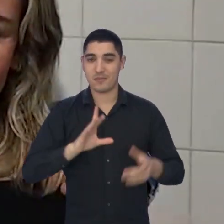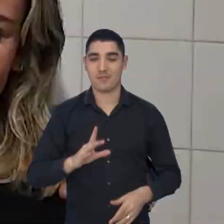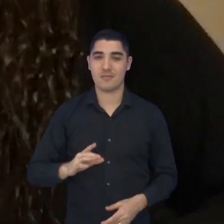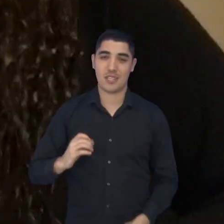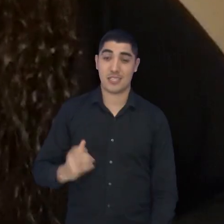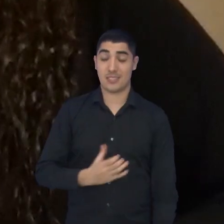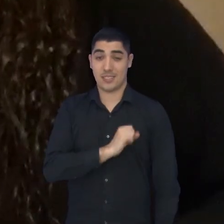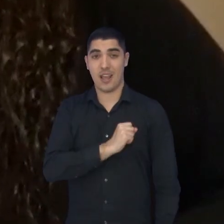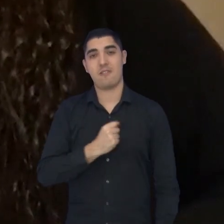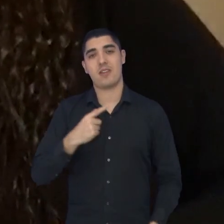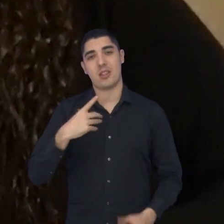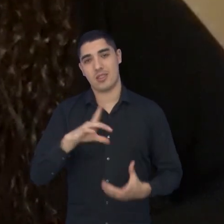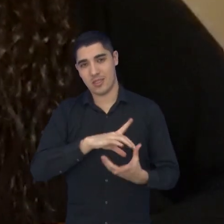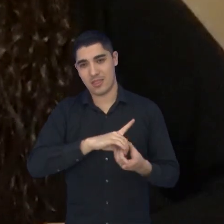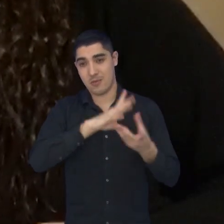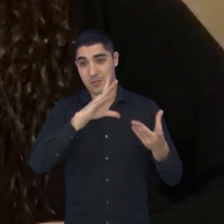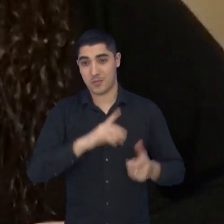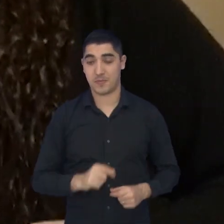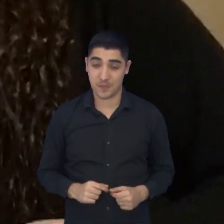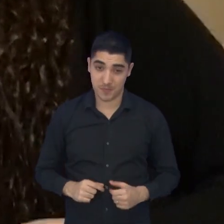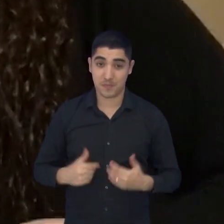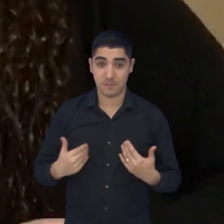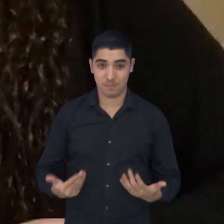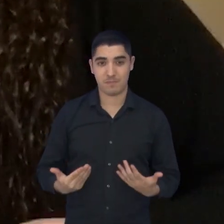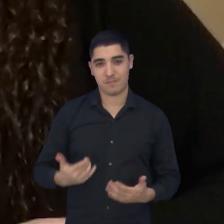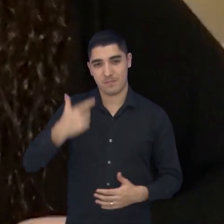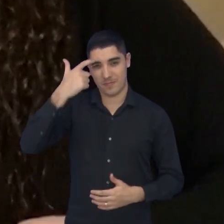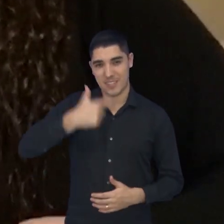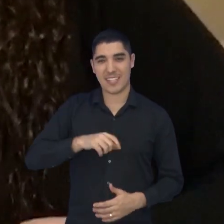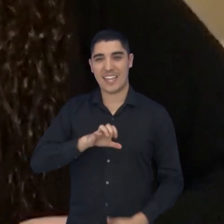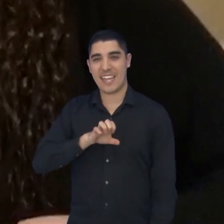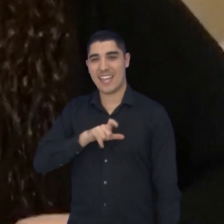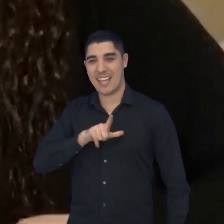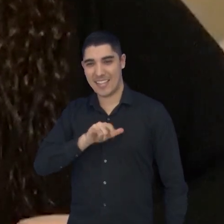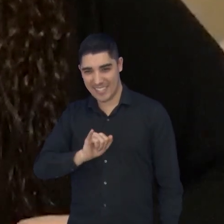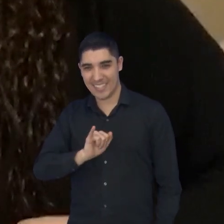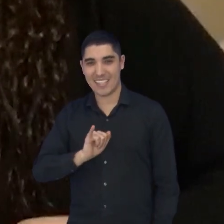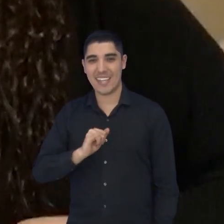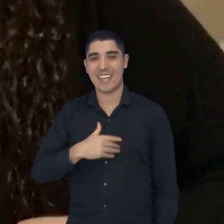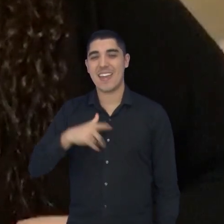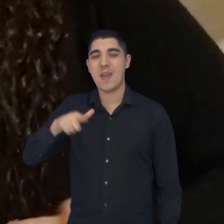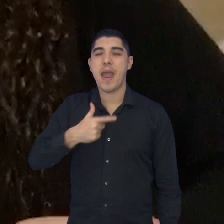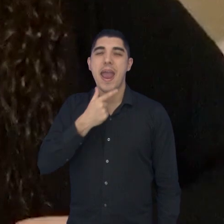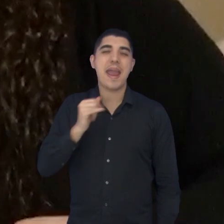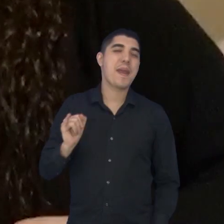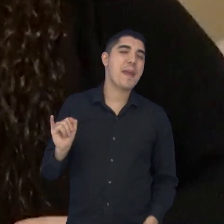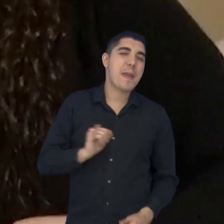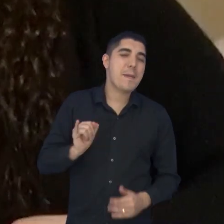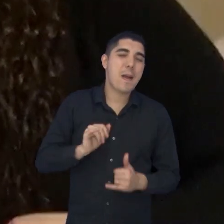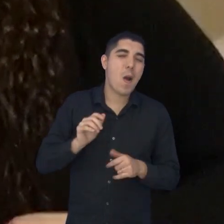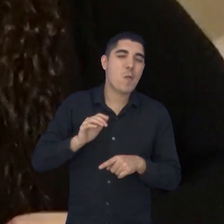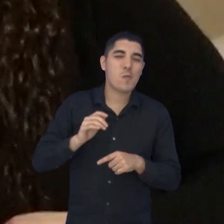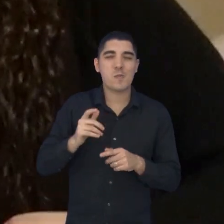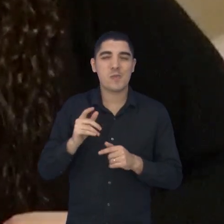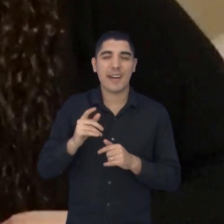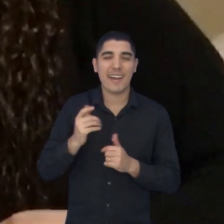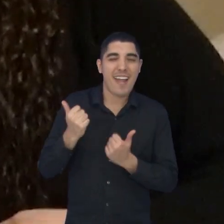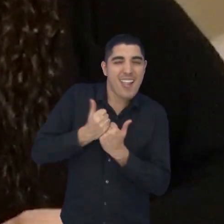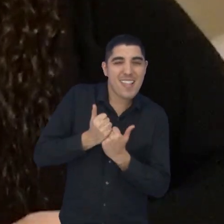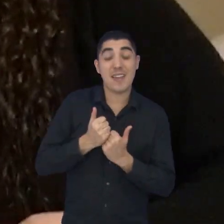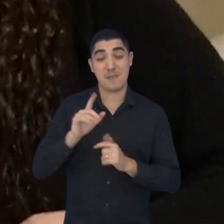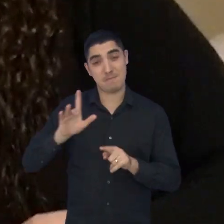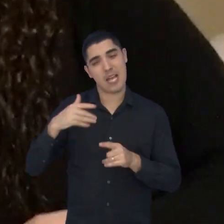democracia. Nanda, aqui é o Eli, seu primo postiço, mas que te considera como família de